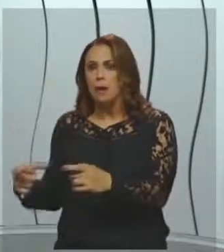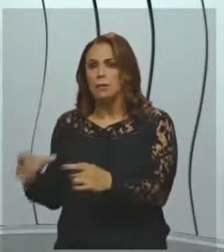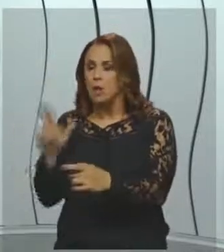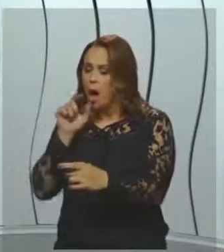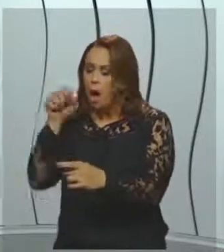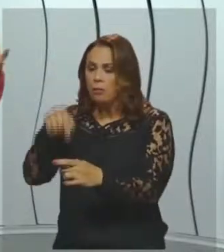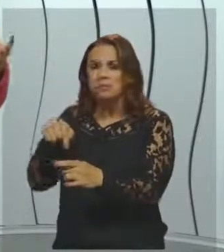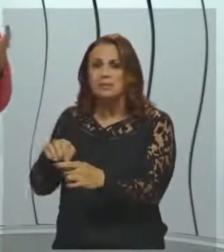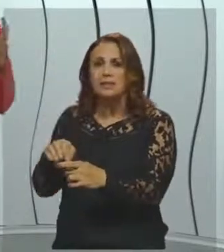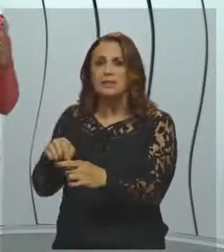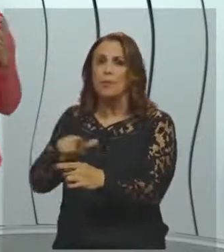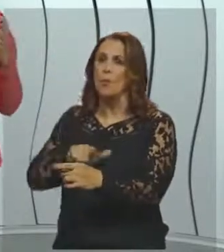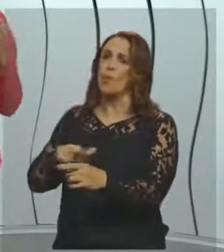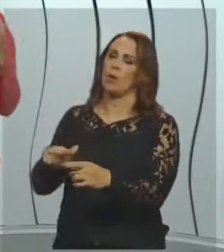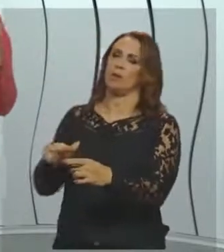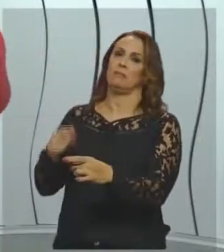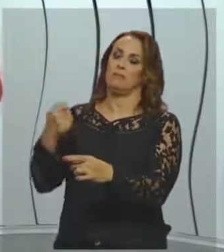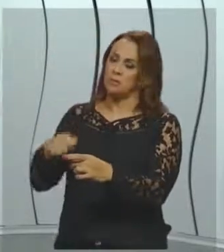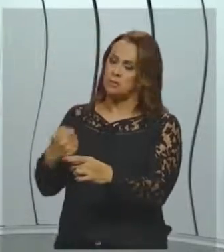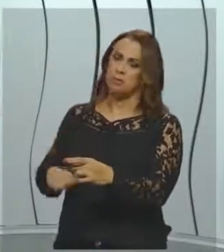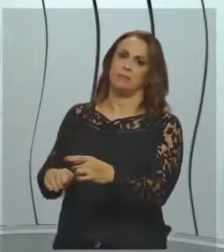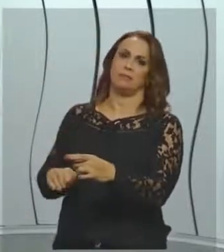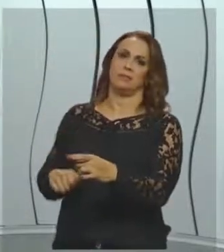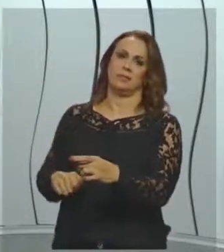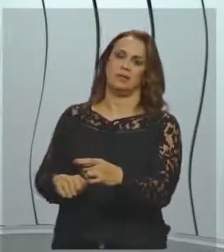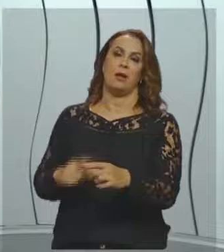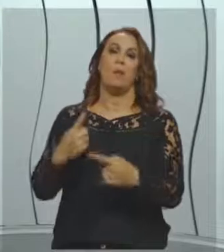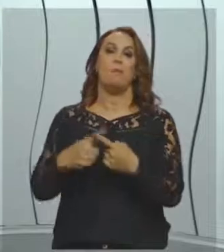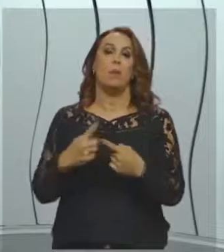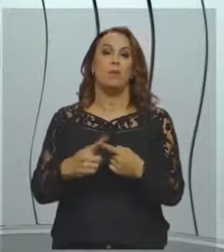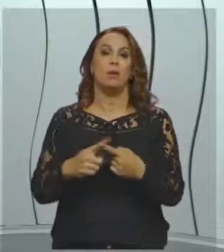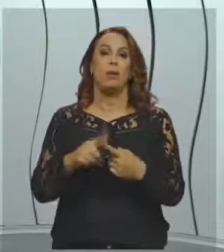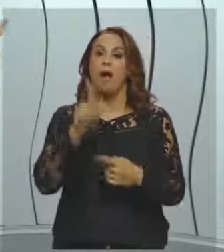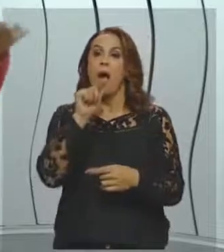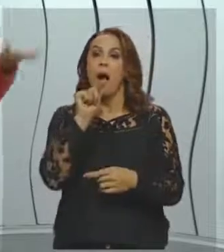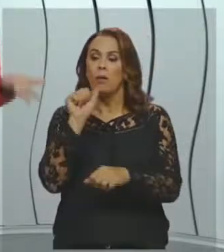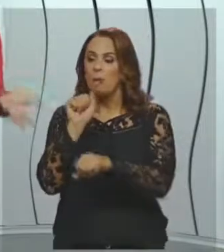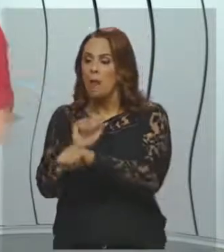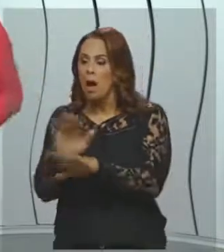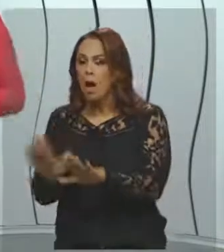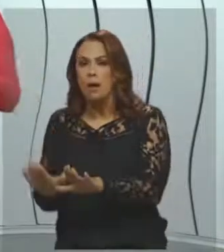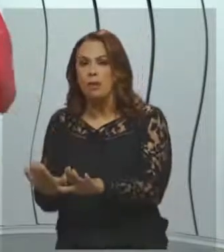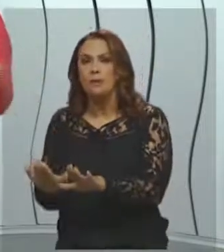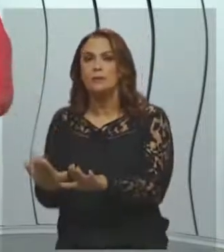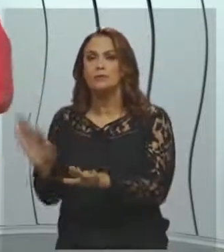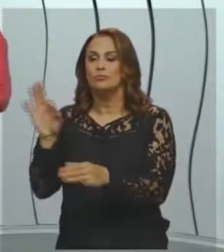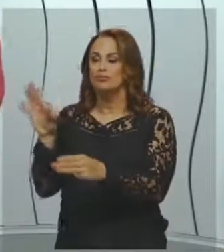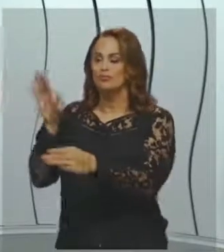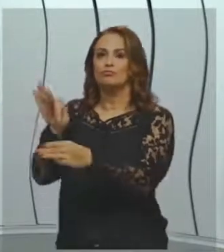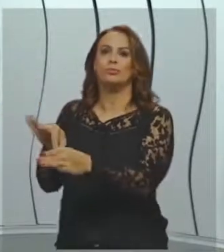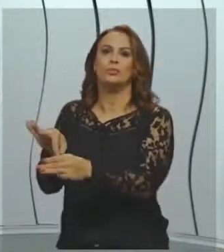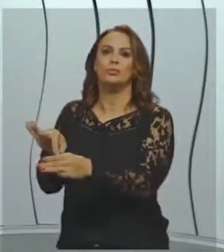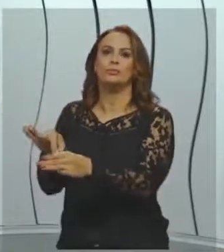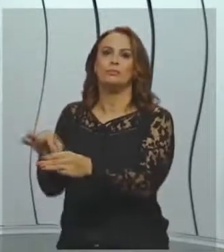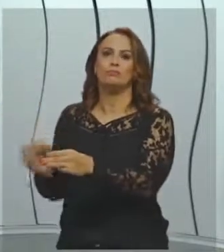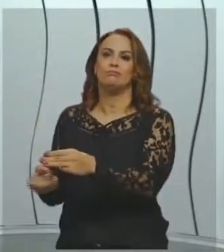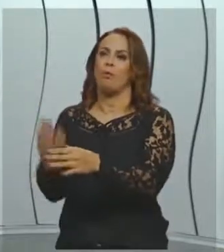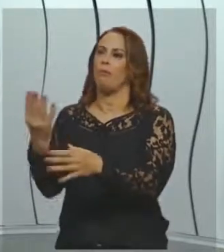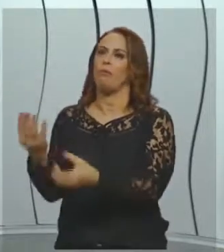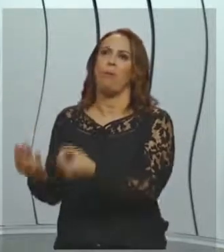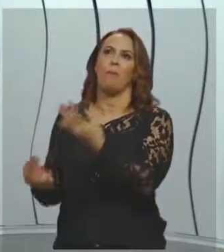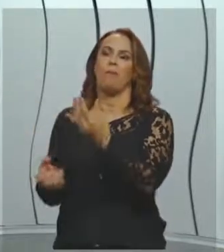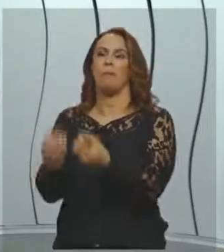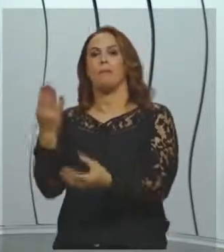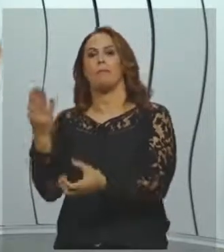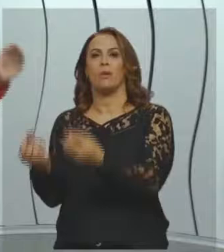parada, limpa, ela de certa forma, favorece a proliferação, a reprodução dos mosquitos. E a